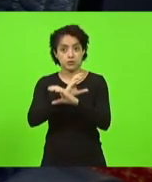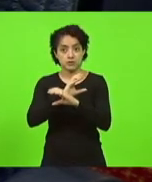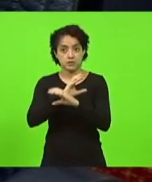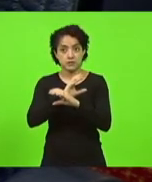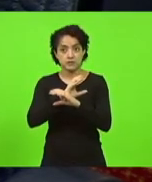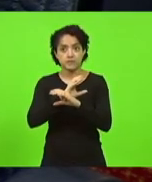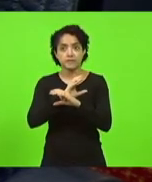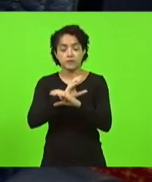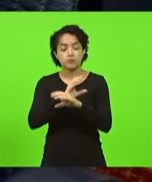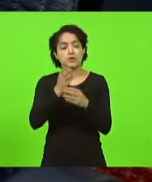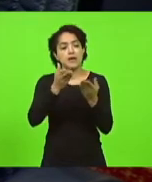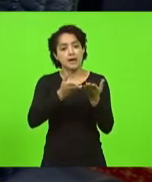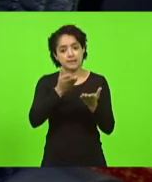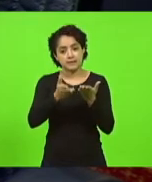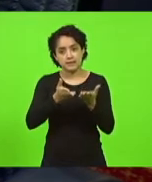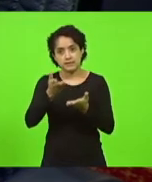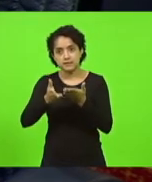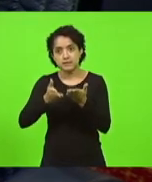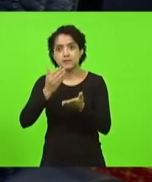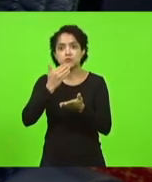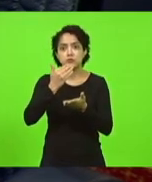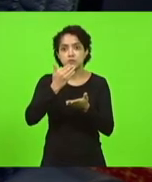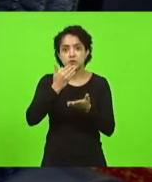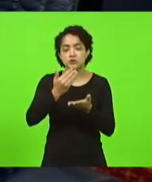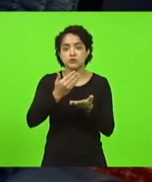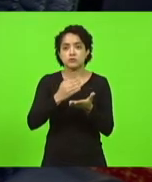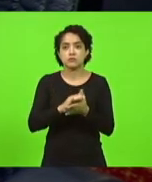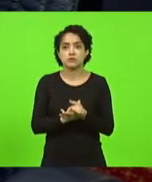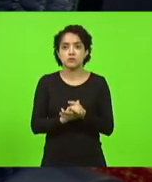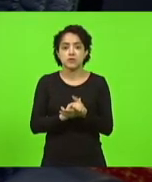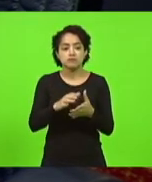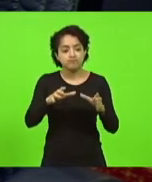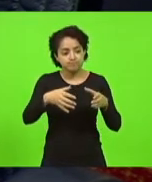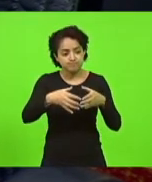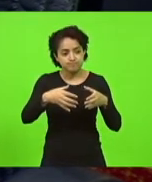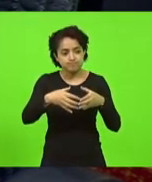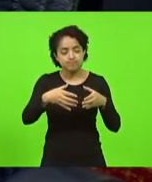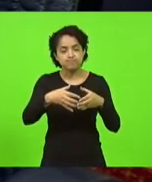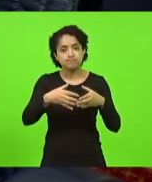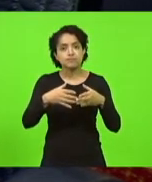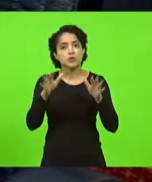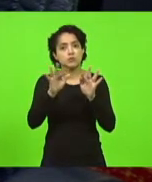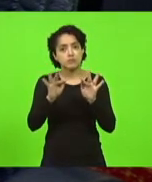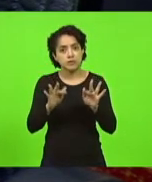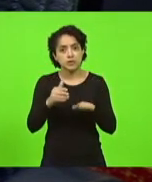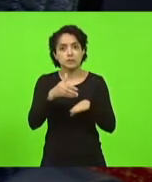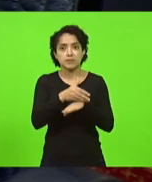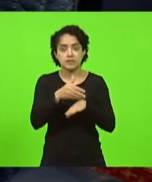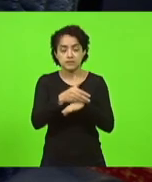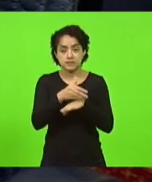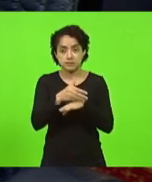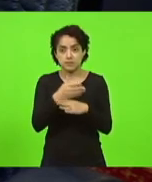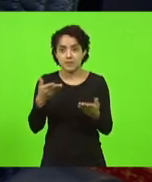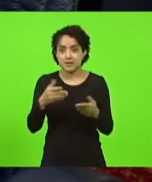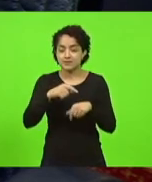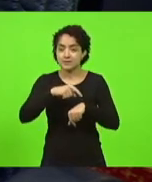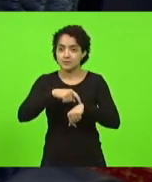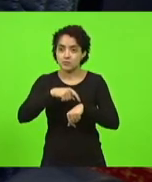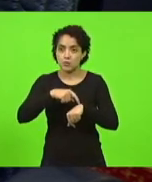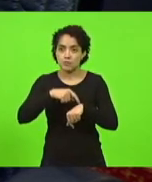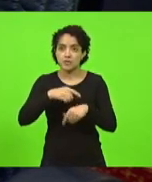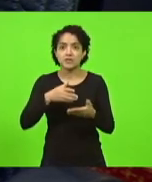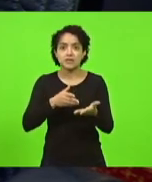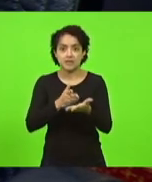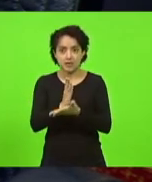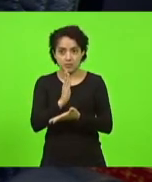modo a atender os pleitos das categorias. Eu estou muito feliz e orgulhosa por poder participar desse momento e